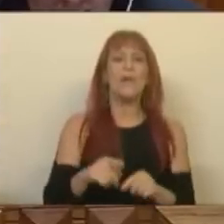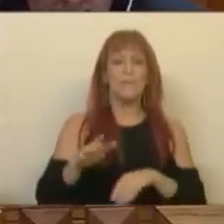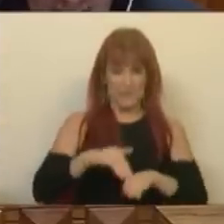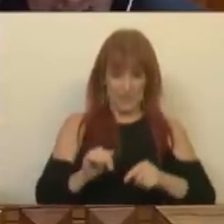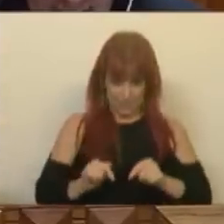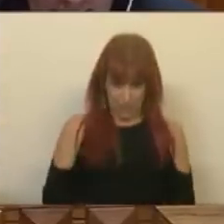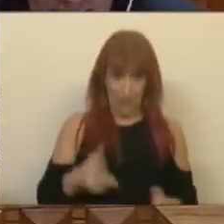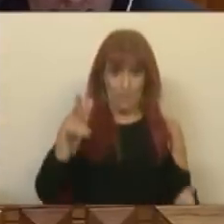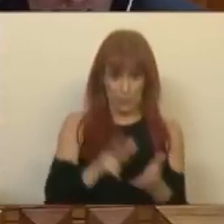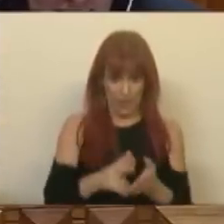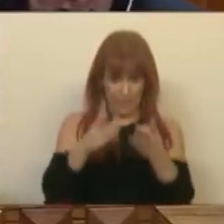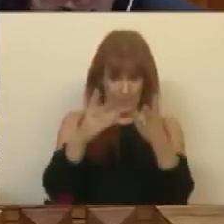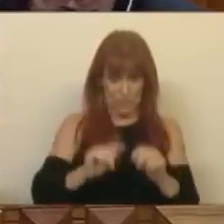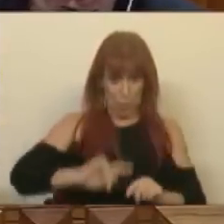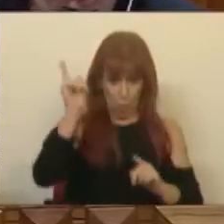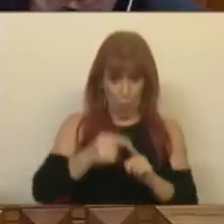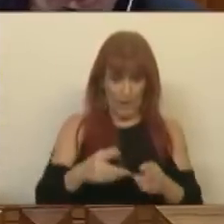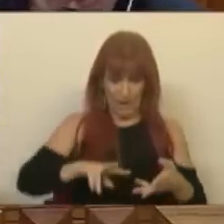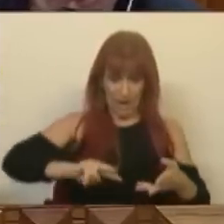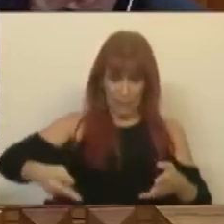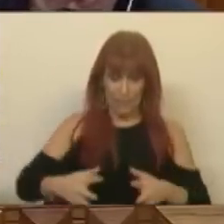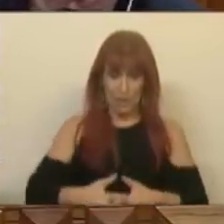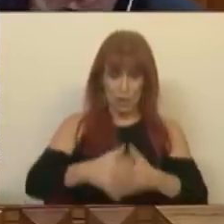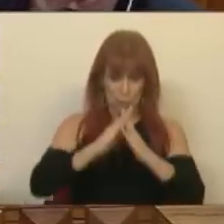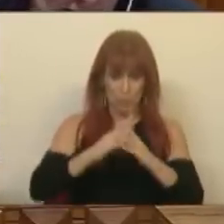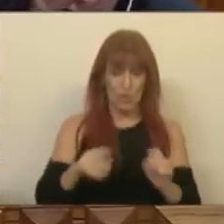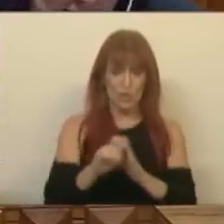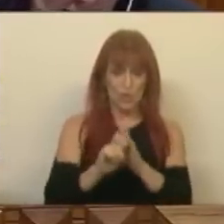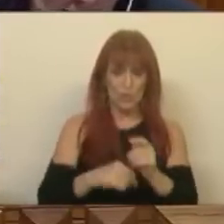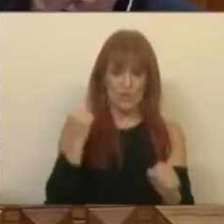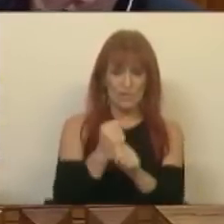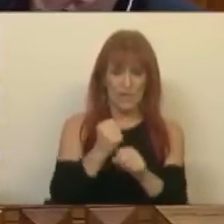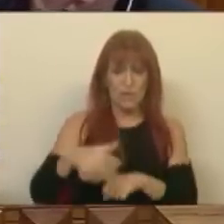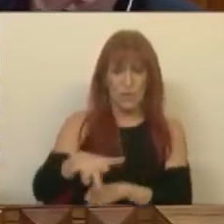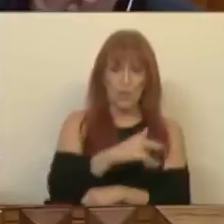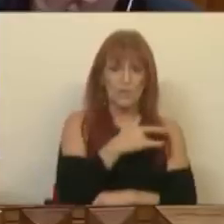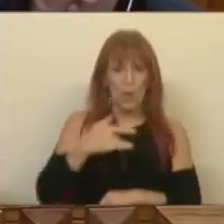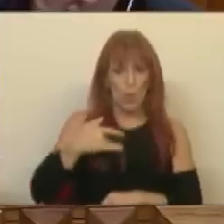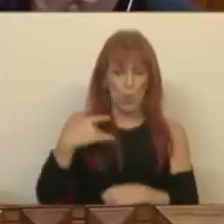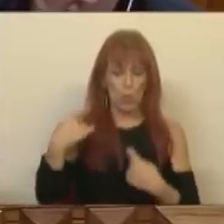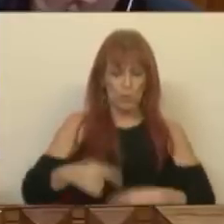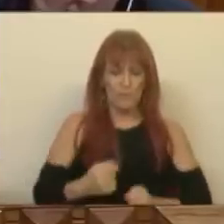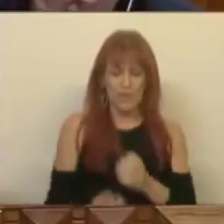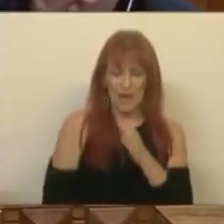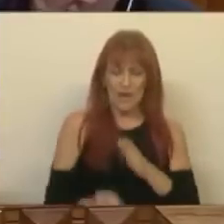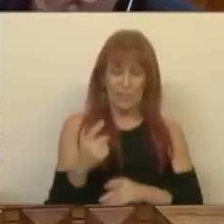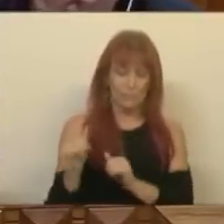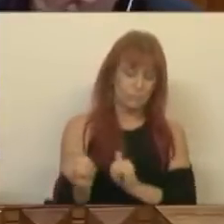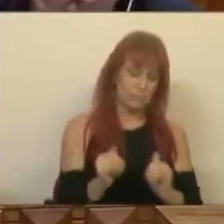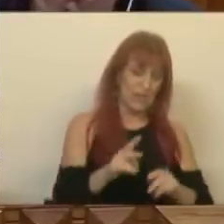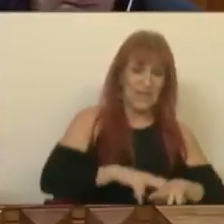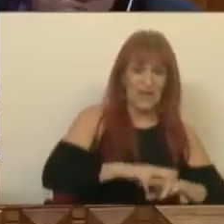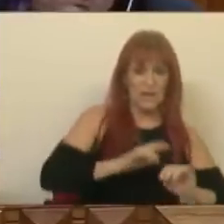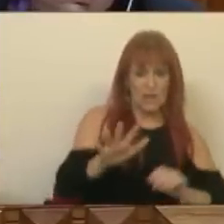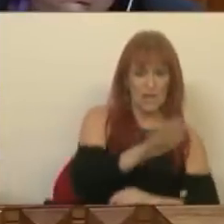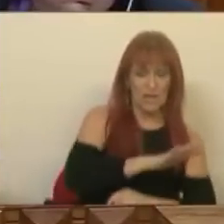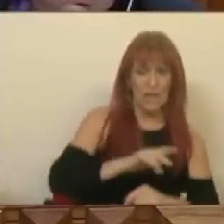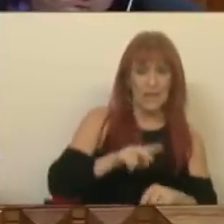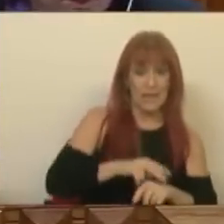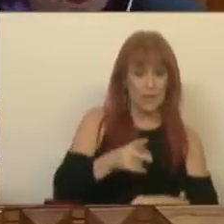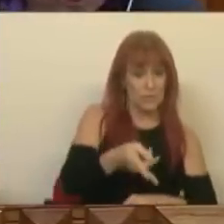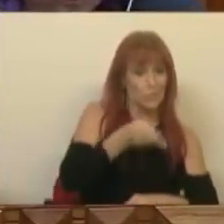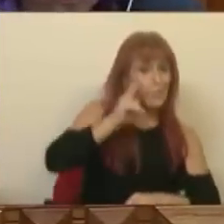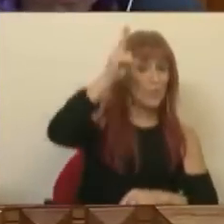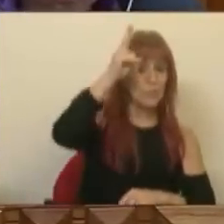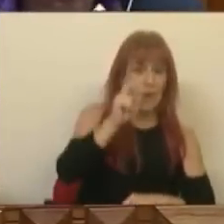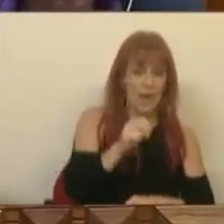fizemos esta provamos este ano numa reforma estrutural que é o estatuto do serviço Nacional de saúde que criamos por um lado a direção a direção